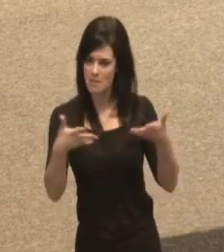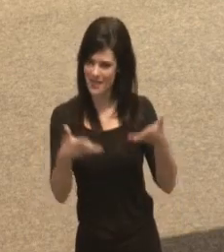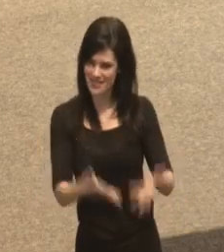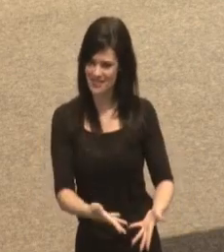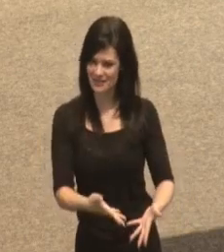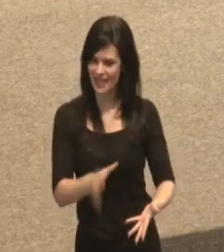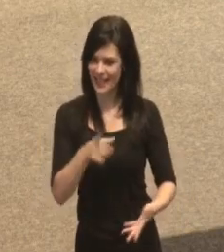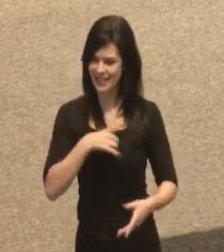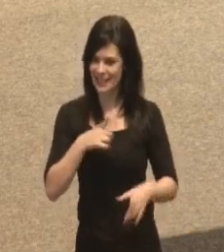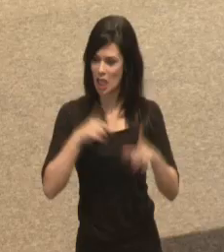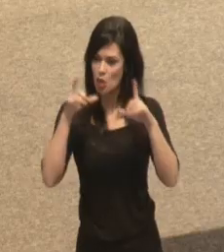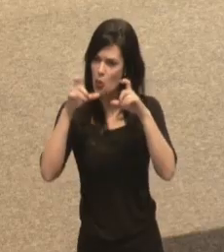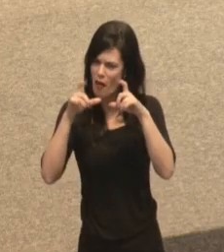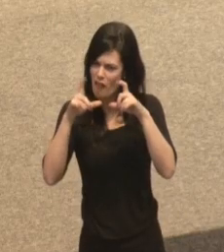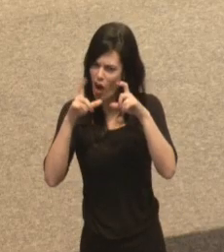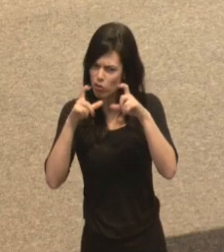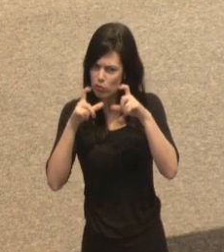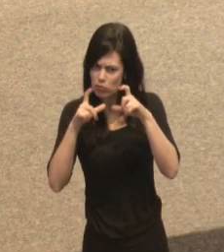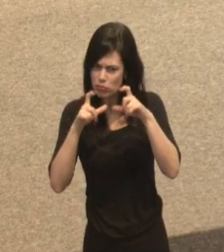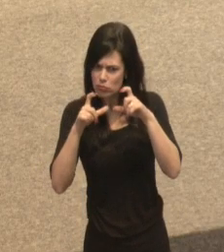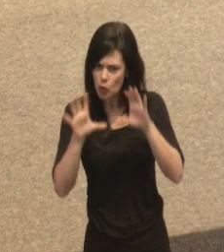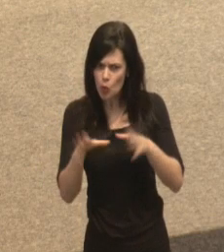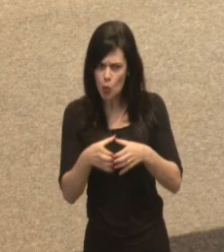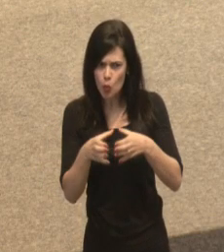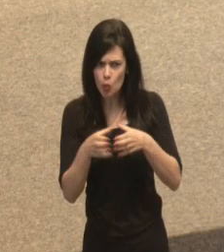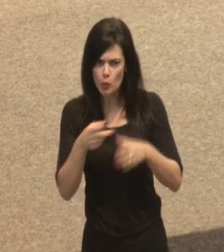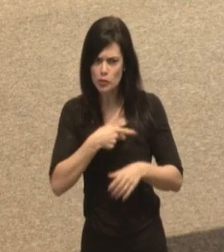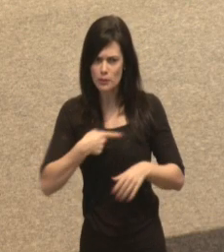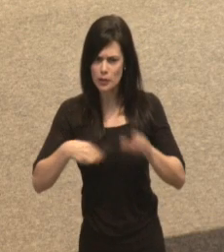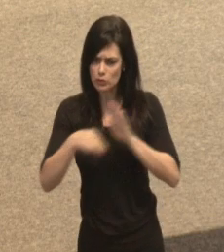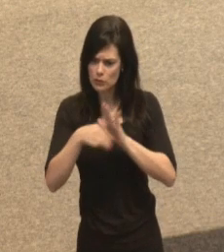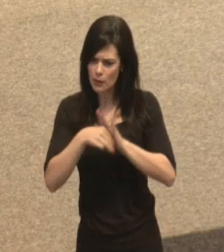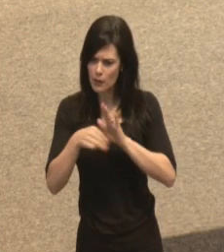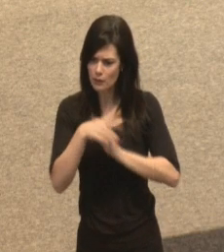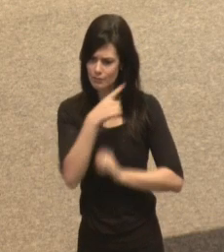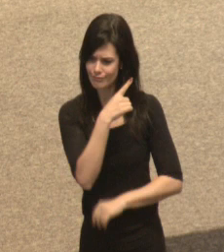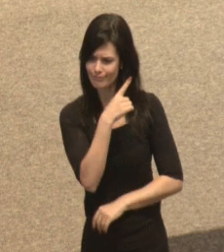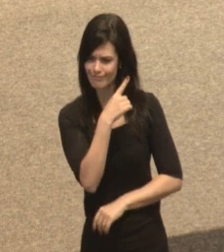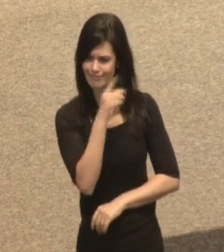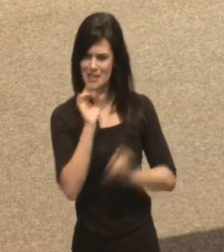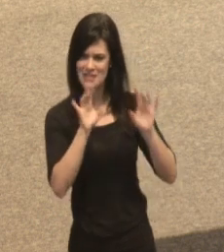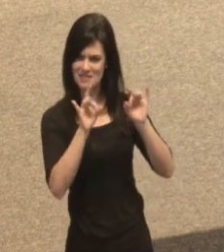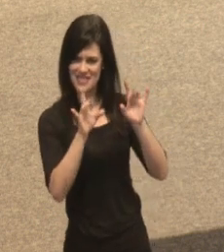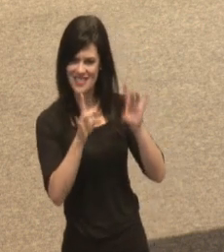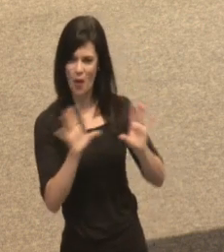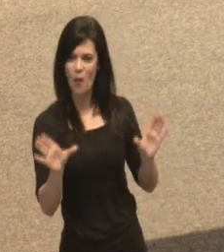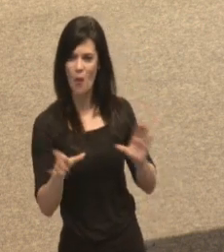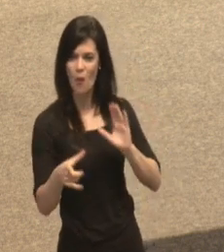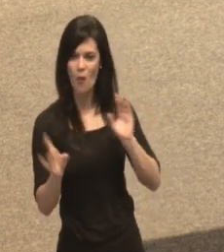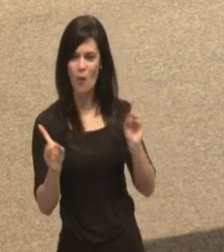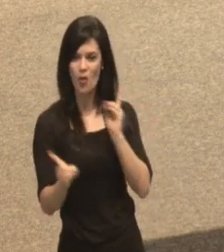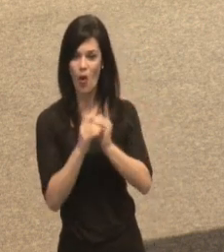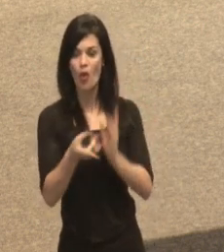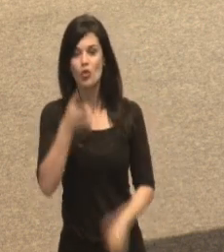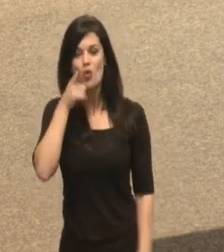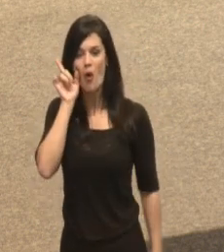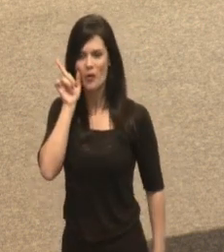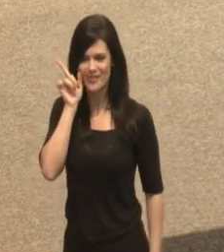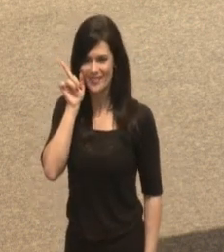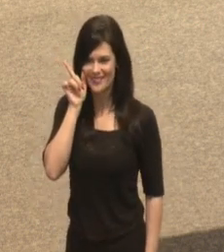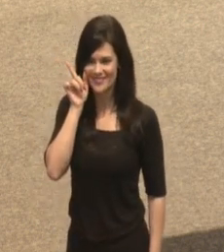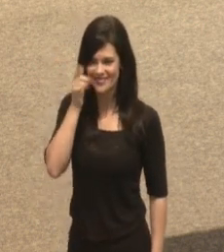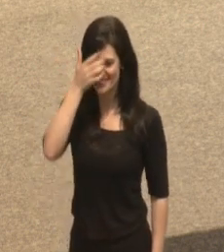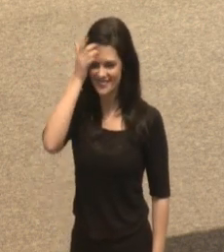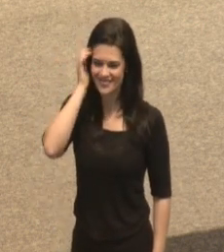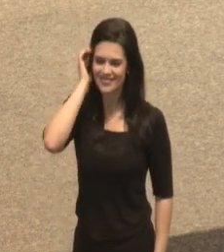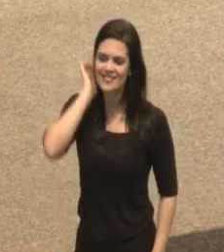uma fotografia com os pastores da Memorial que participaram ontem, foi algo muito especial. Queremos envolvê-los também nesta obra, pastor